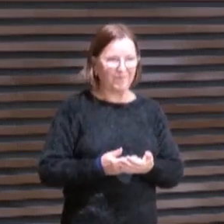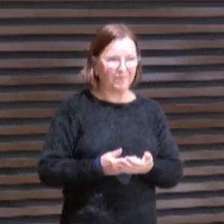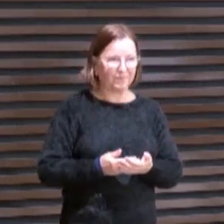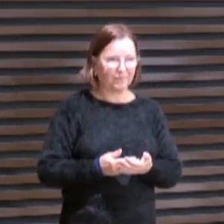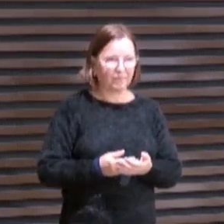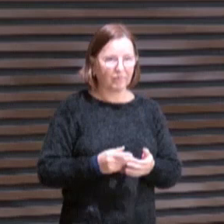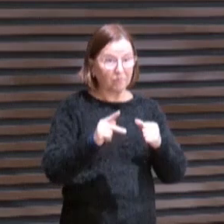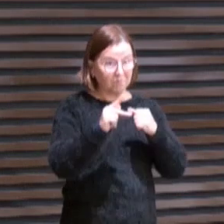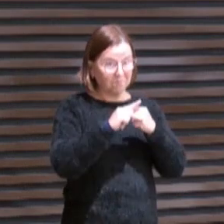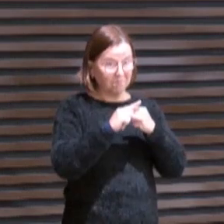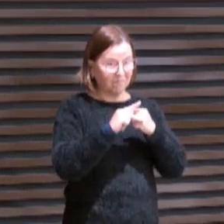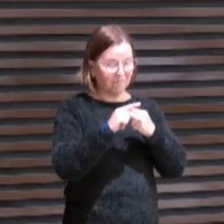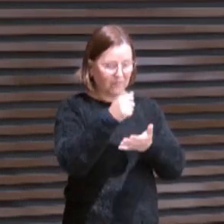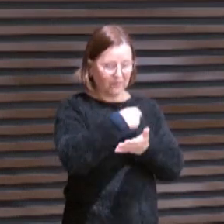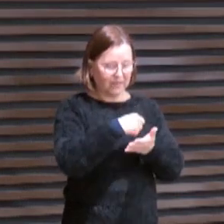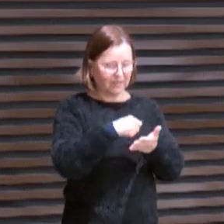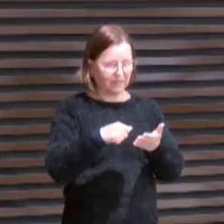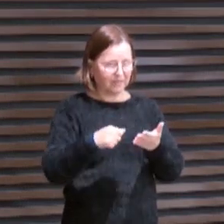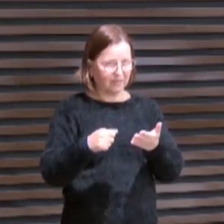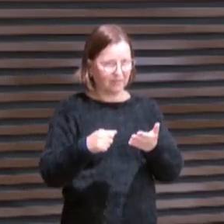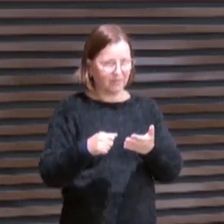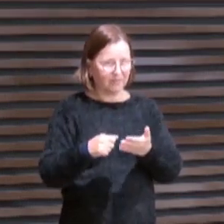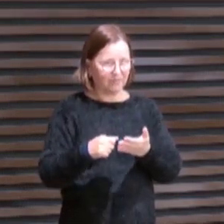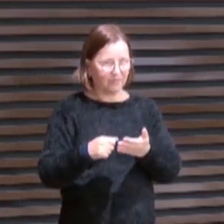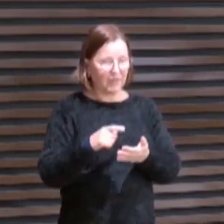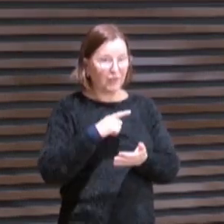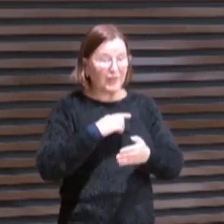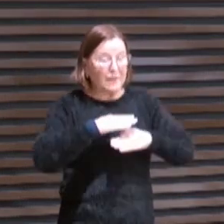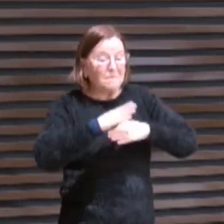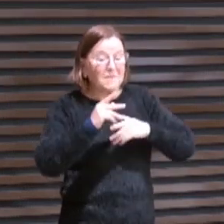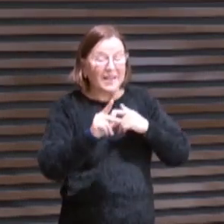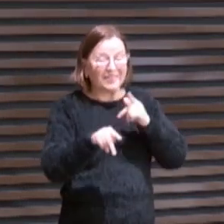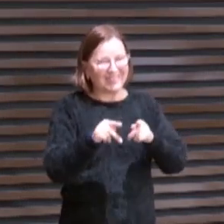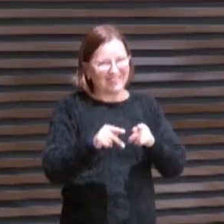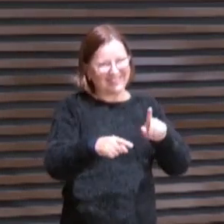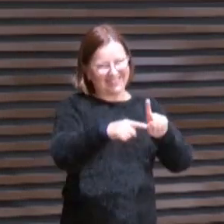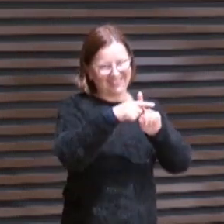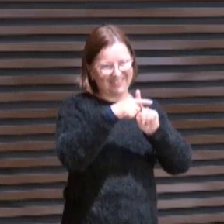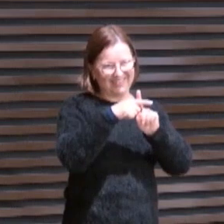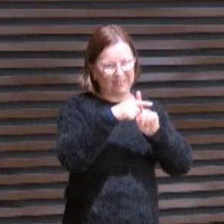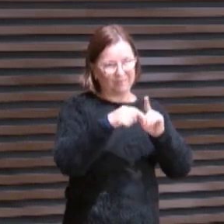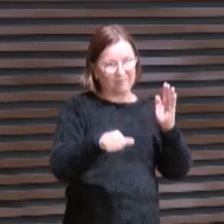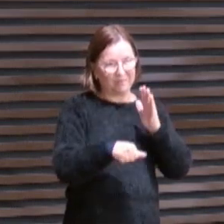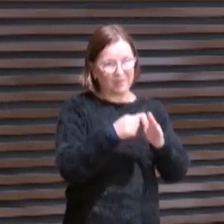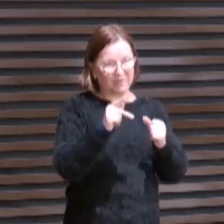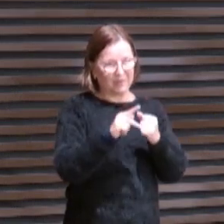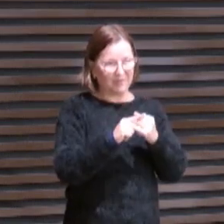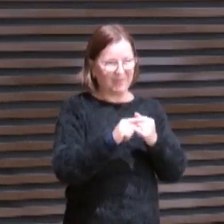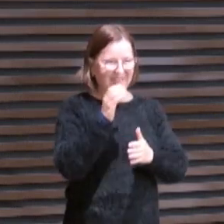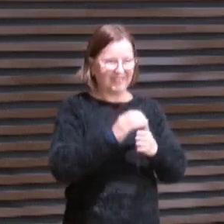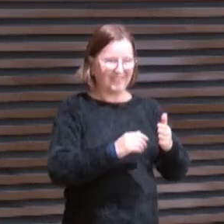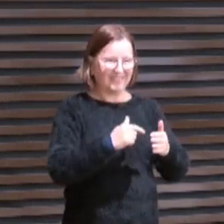Pedro nos diz que tinha mais gente naquela cruz. Em 1 Pedro capítulo